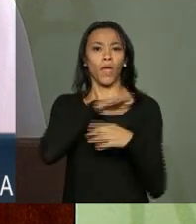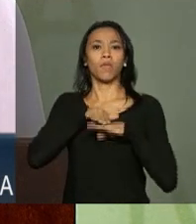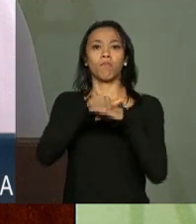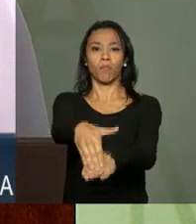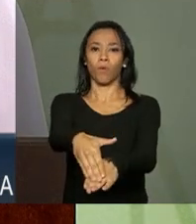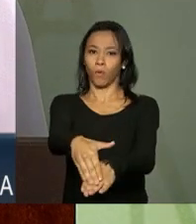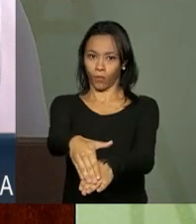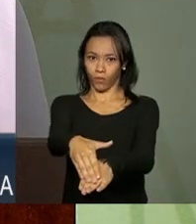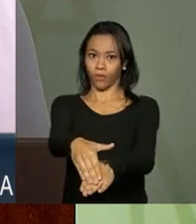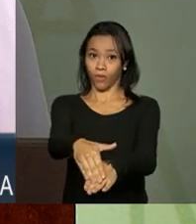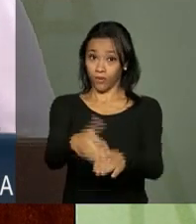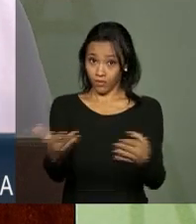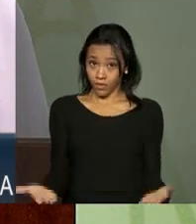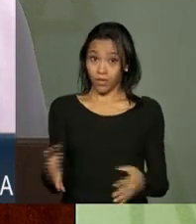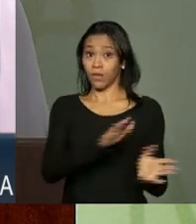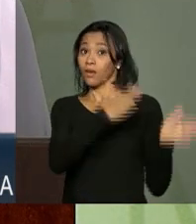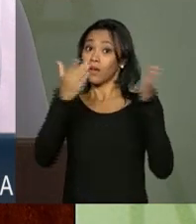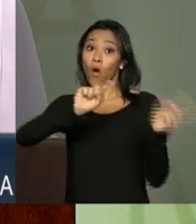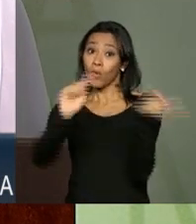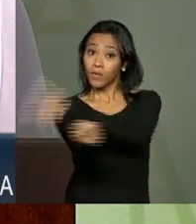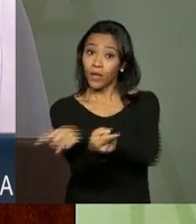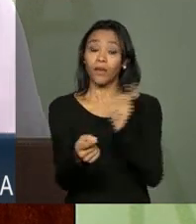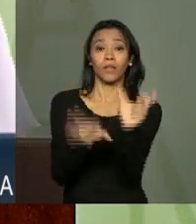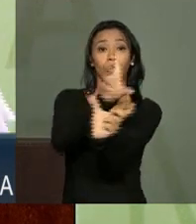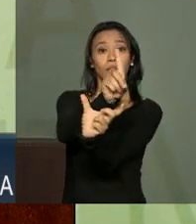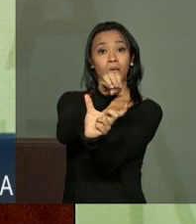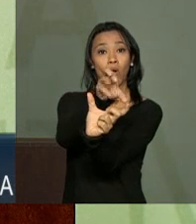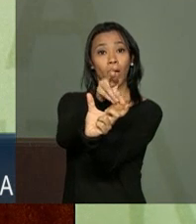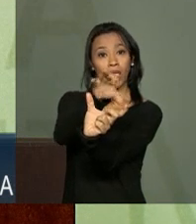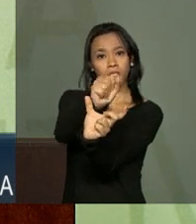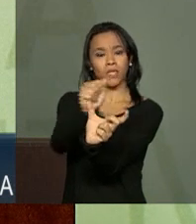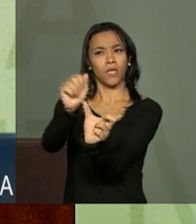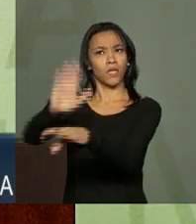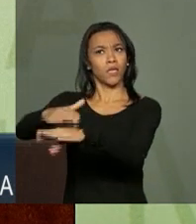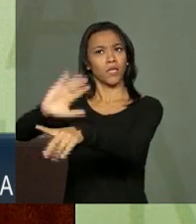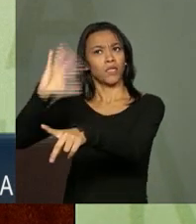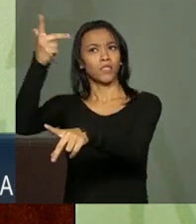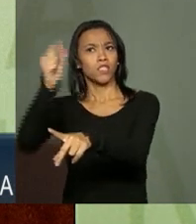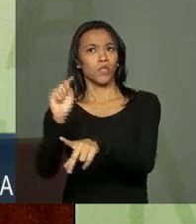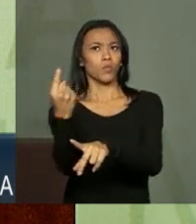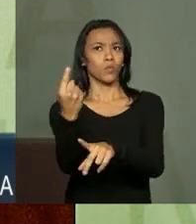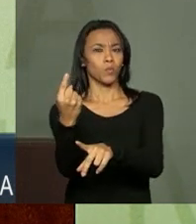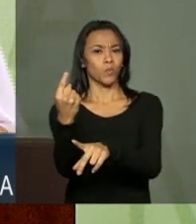imposição. No arbítrio, qual é a relação? Uns decidem por todos.